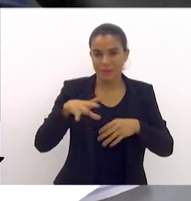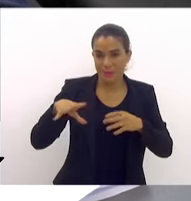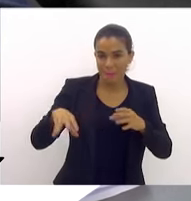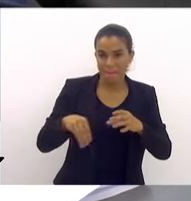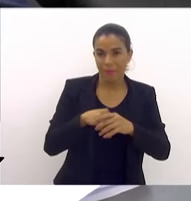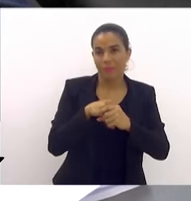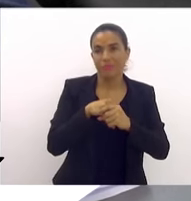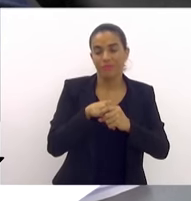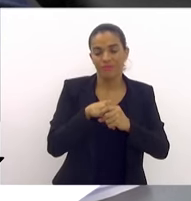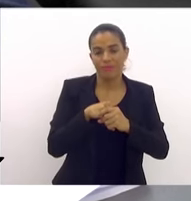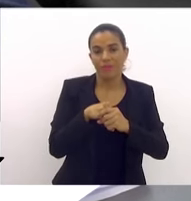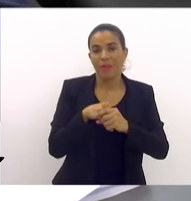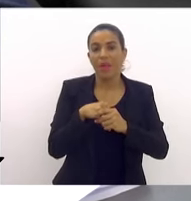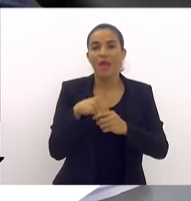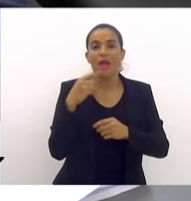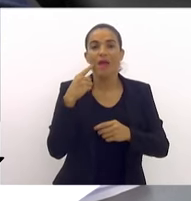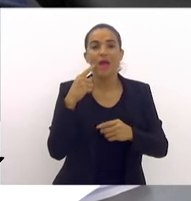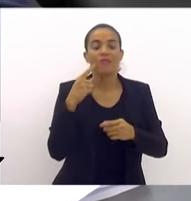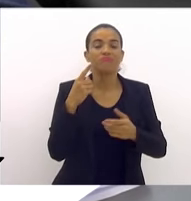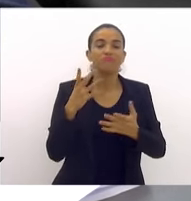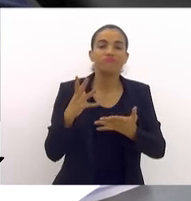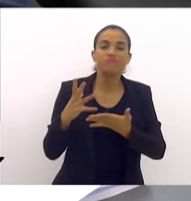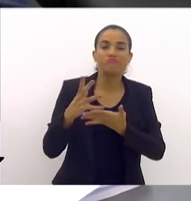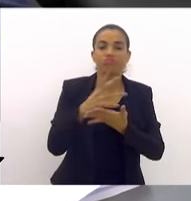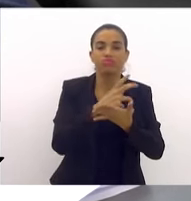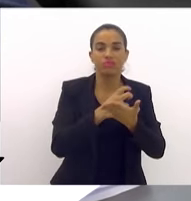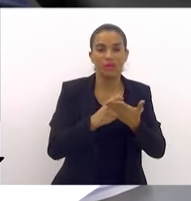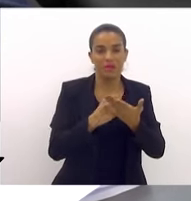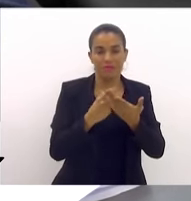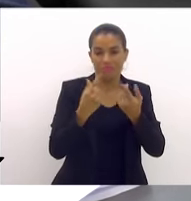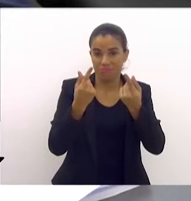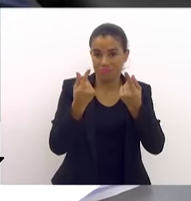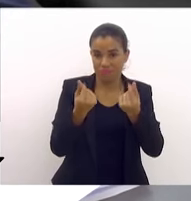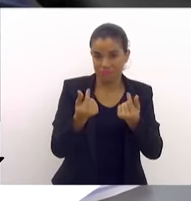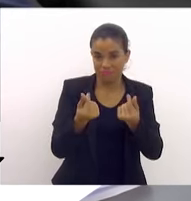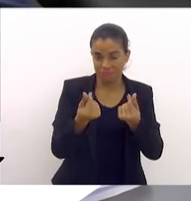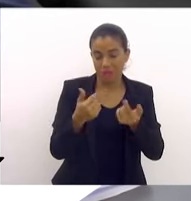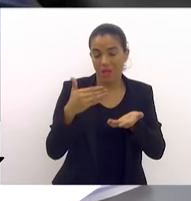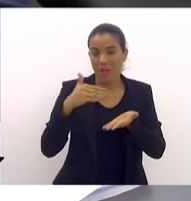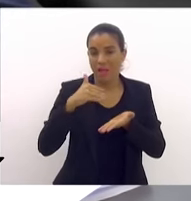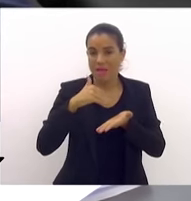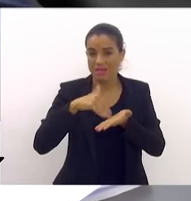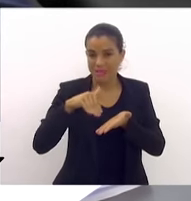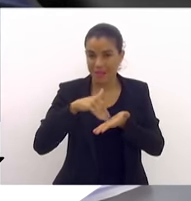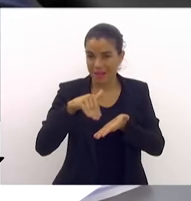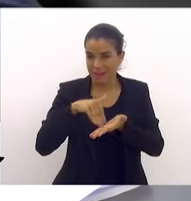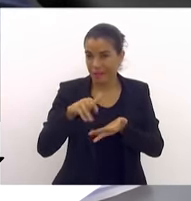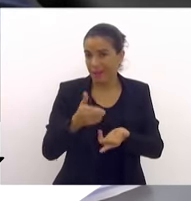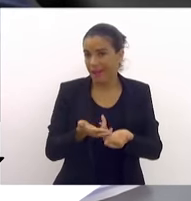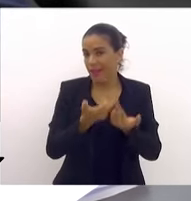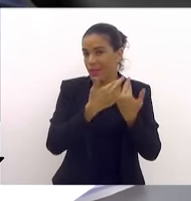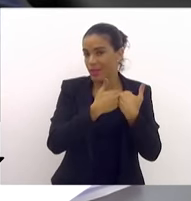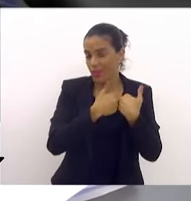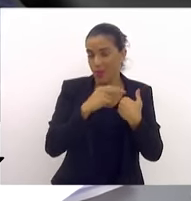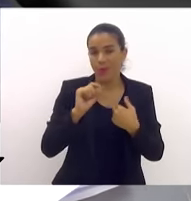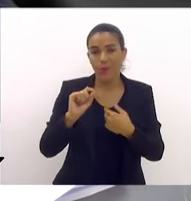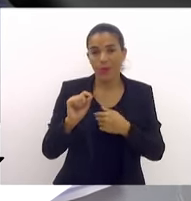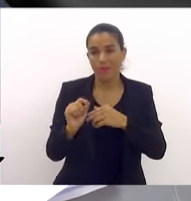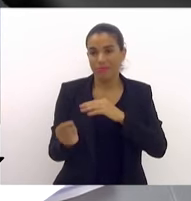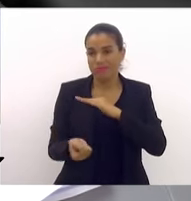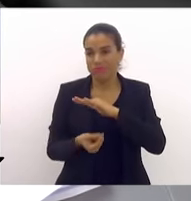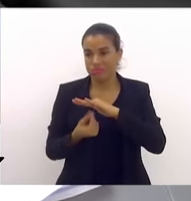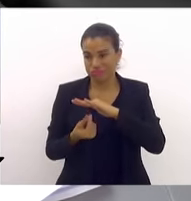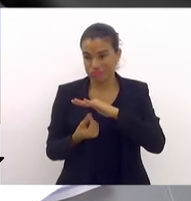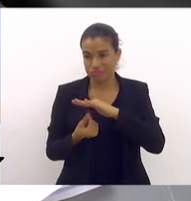previsões orçamentárias. Nenhuma secretaria é dona dos recursos da fonte 00,